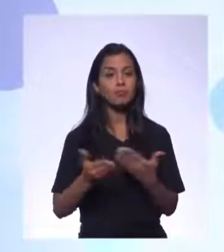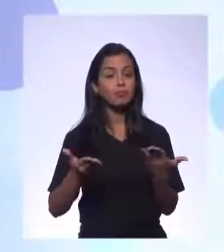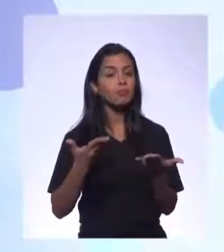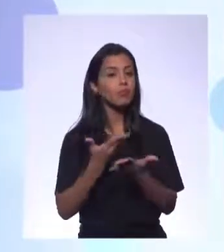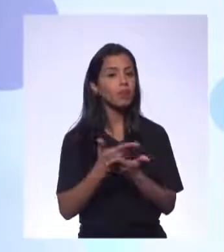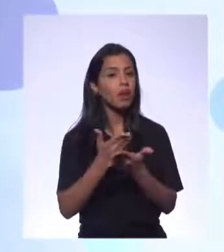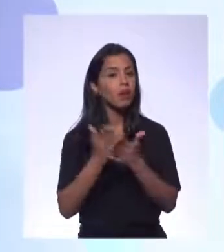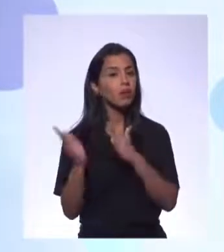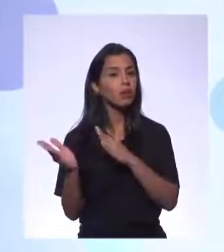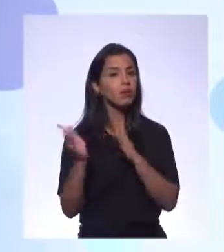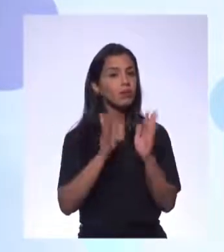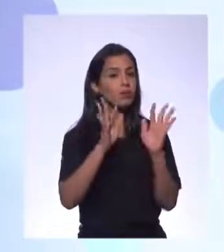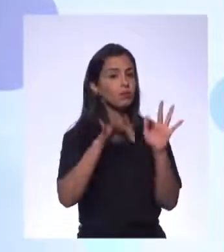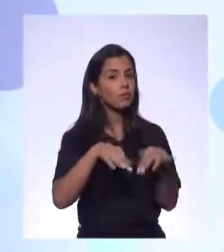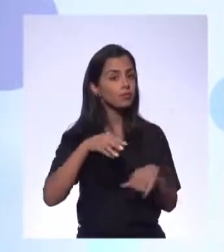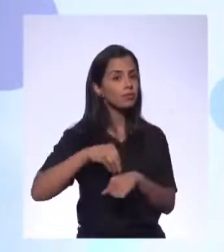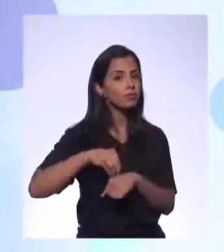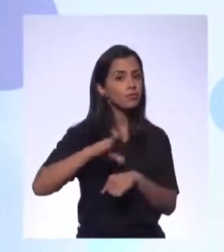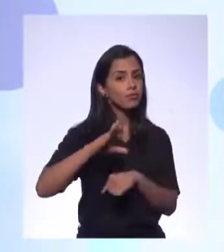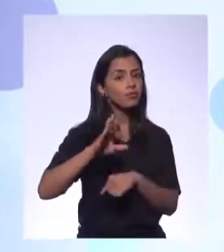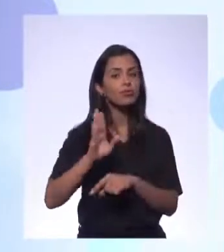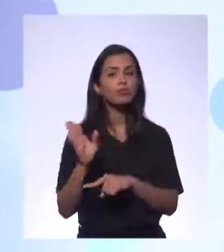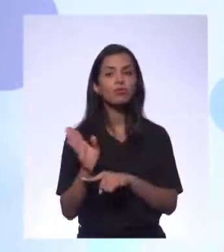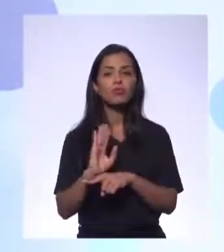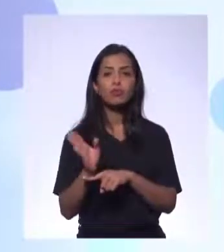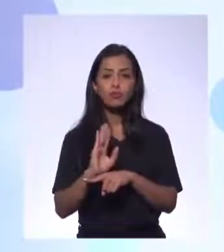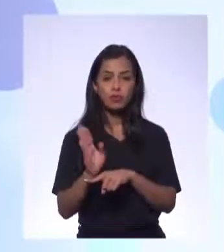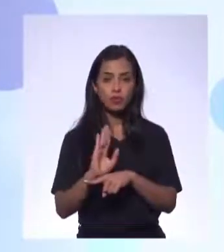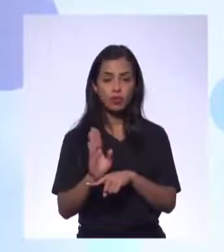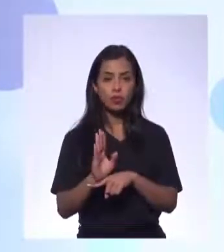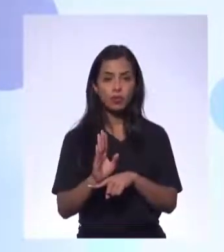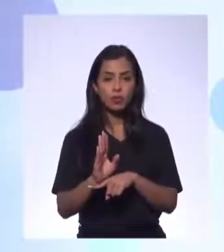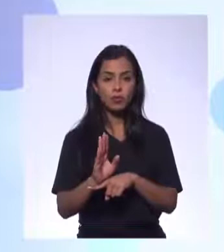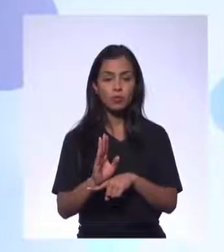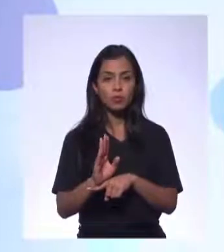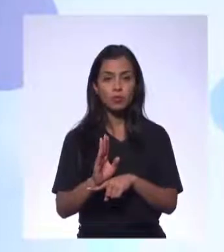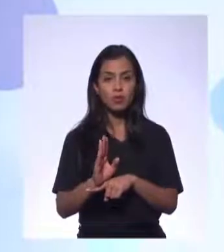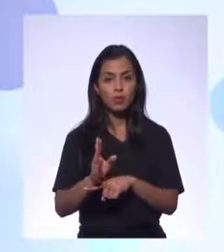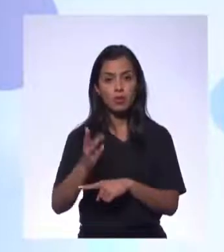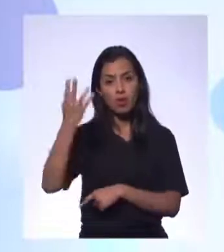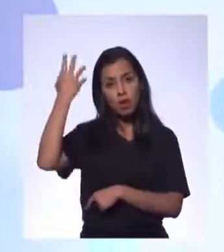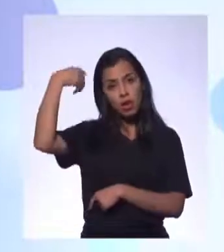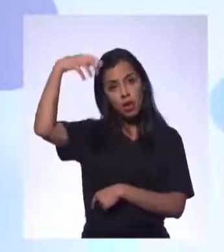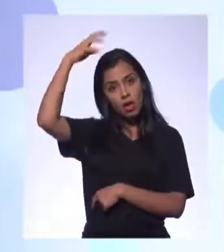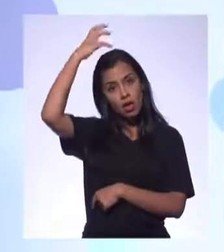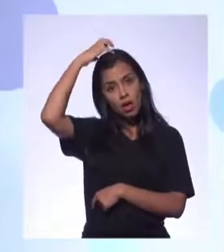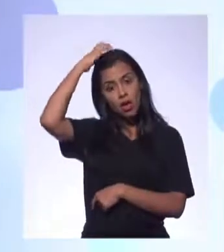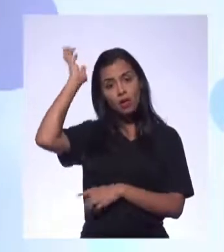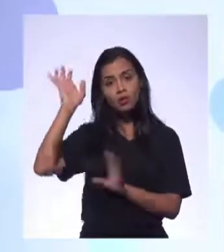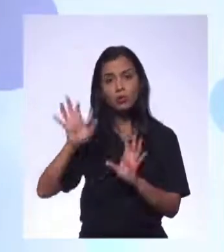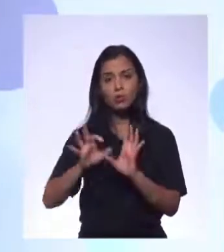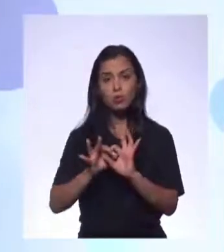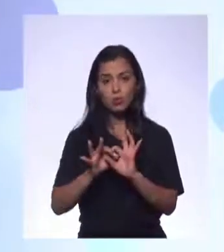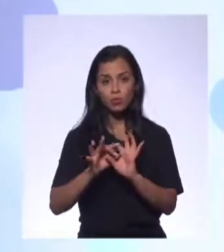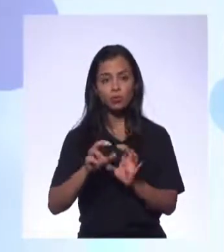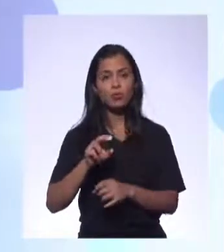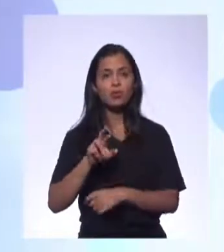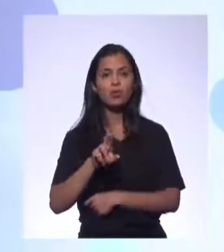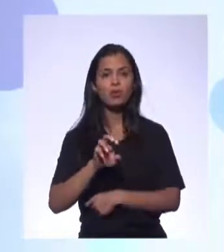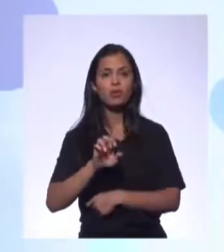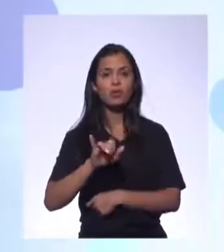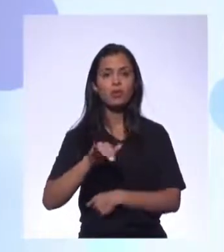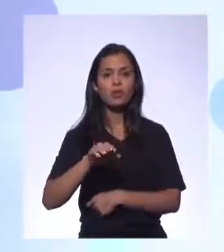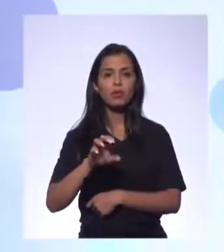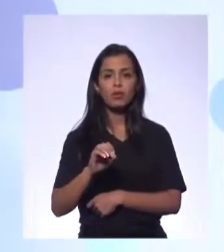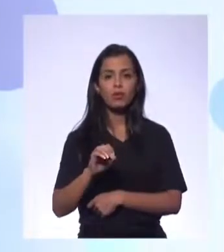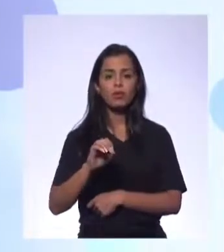de hoje dando uma dica de filme, que é a dica do filme Um Reino Unido, que vocês podem assistir aí, procurando nas plataformas